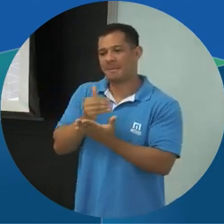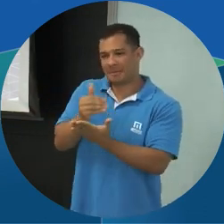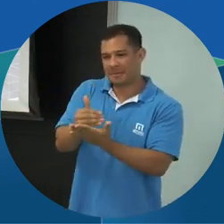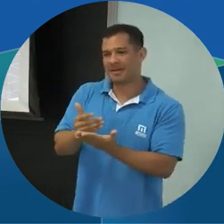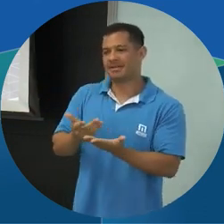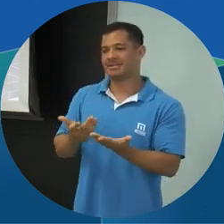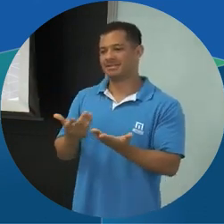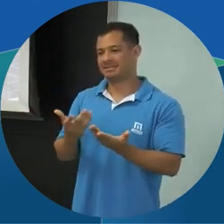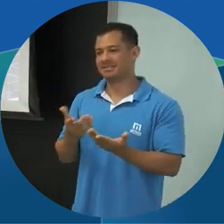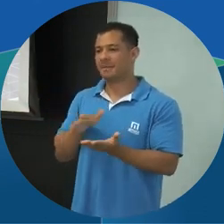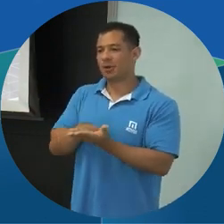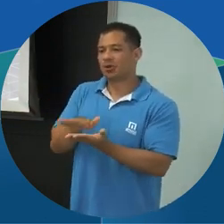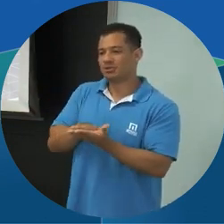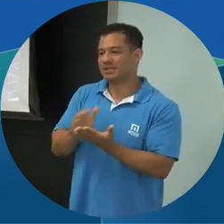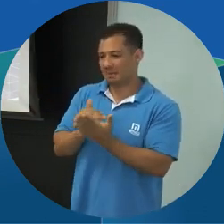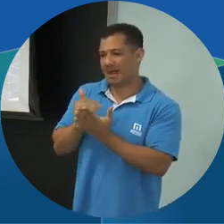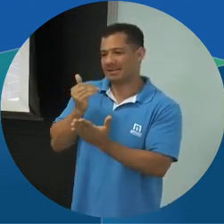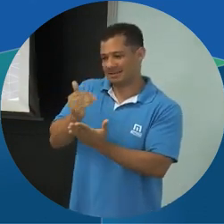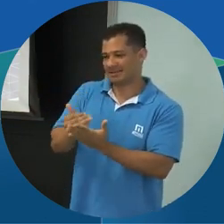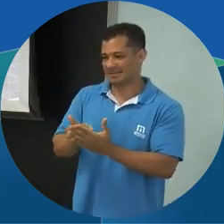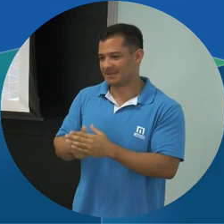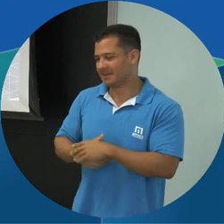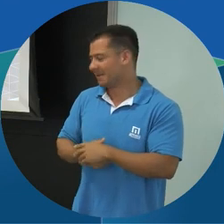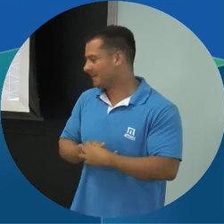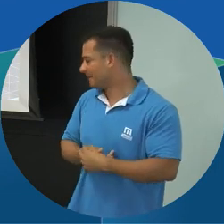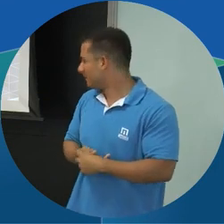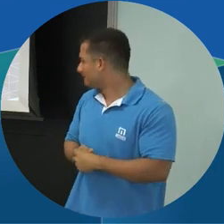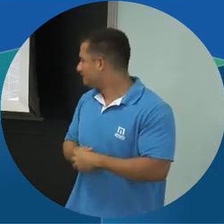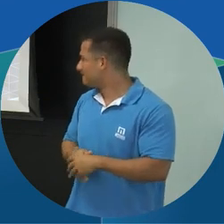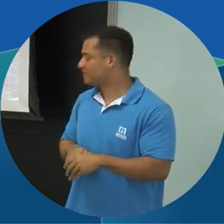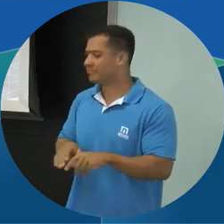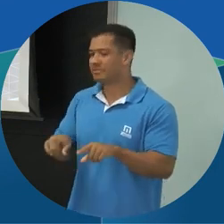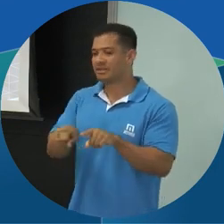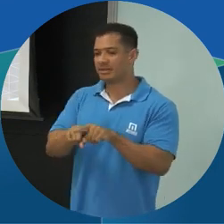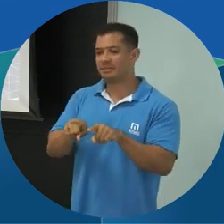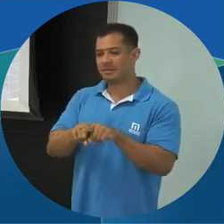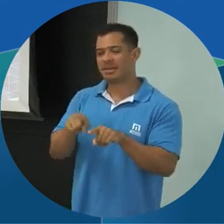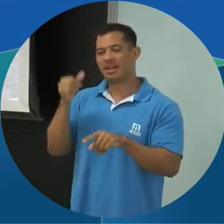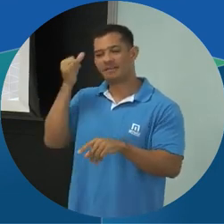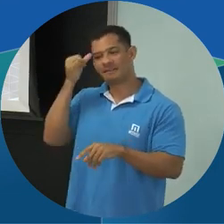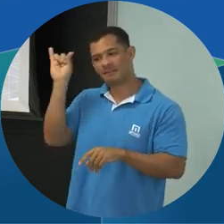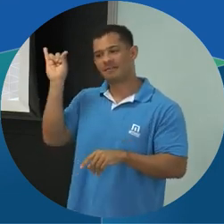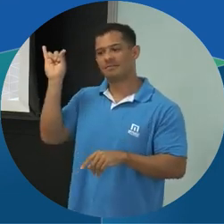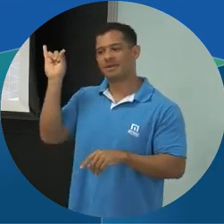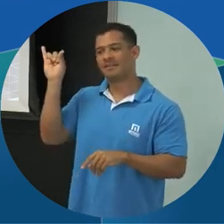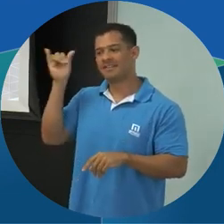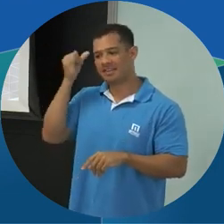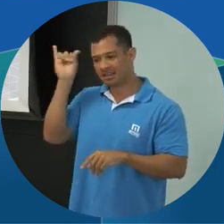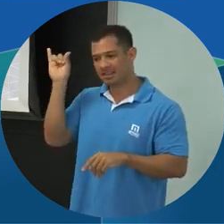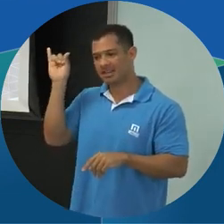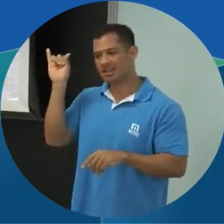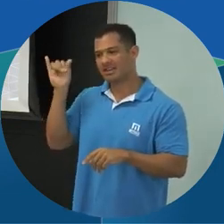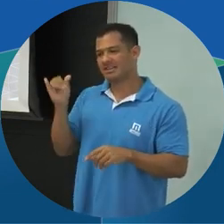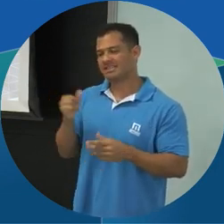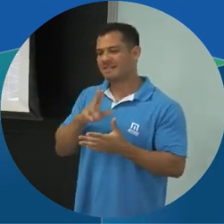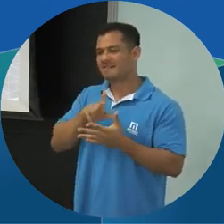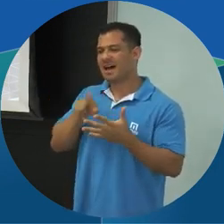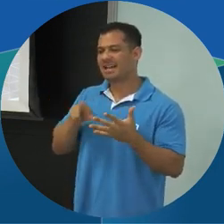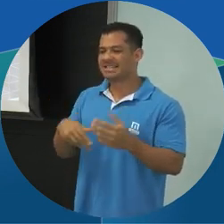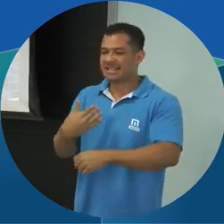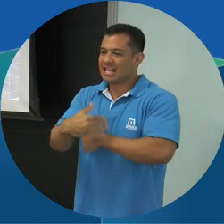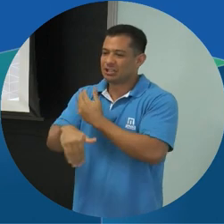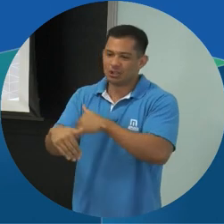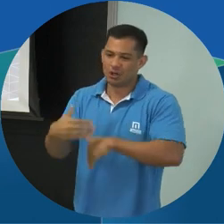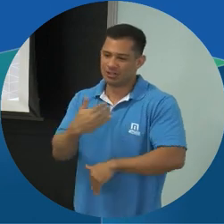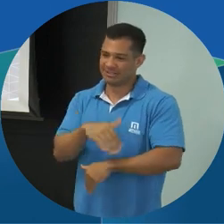ele consegue produzir muito mais, tá? Além de prevenir uma série de lesões aí causadas aí